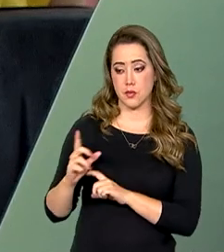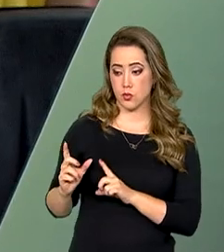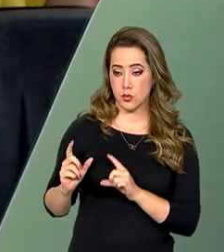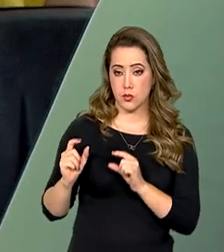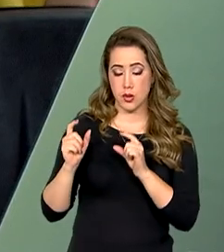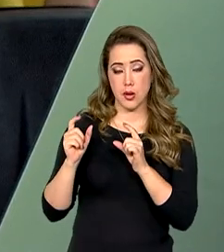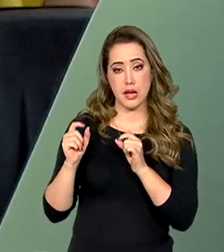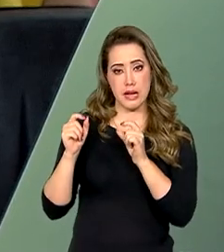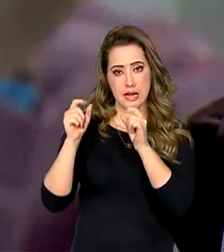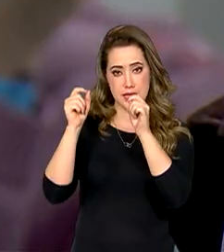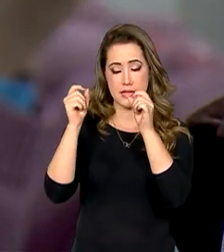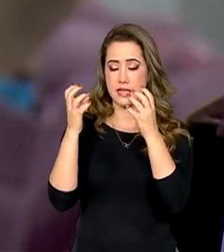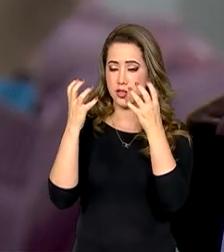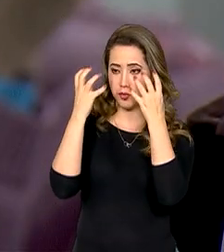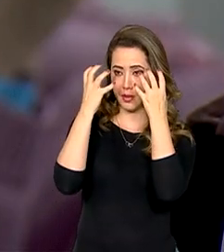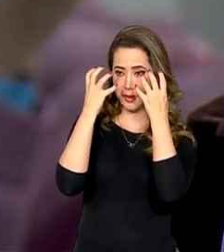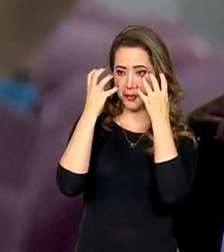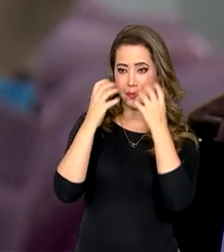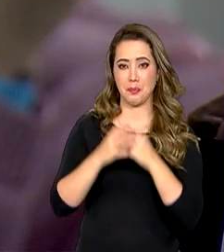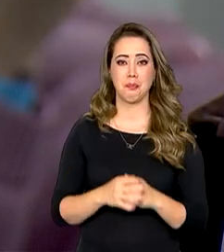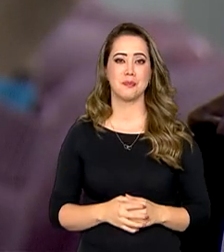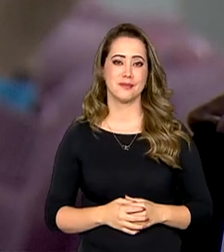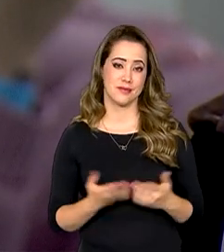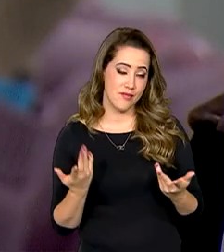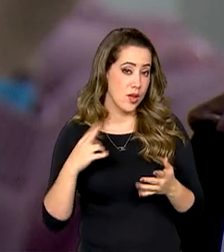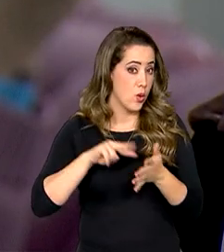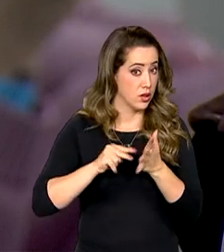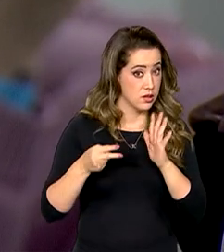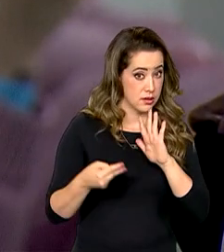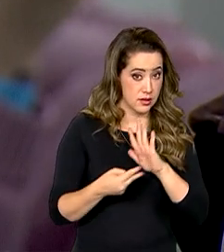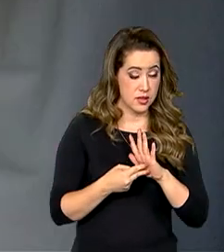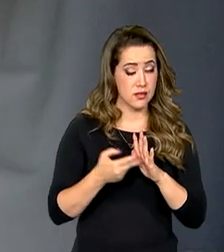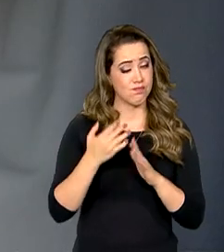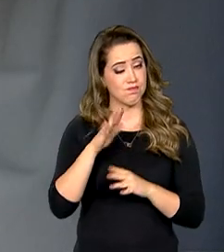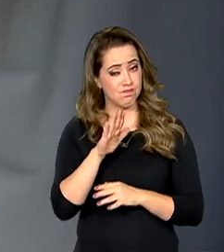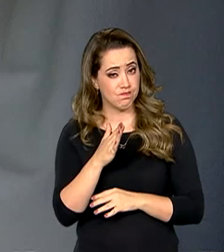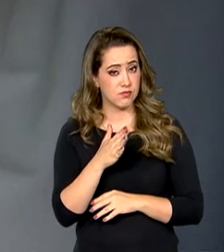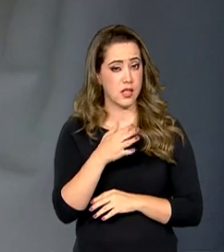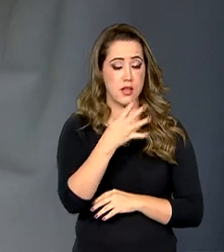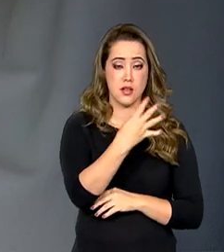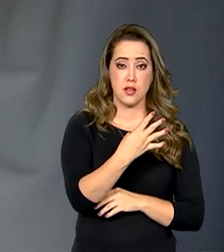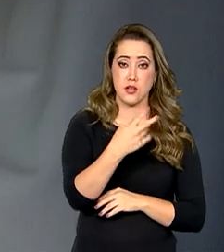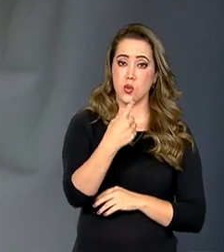câncer de mama no Brasil, o que representa uma taxa de incidência de